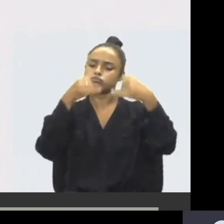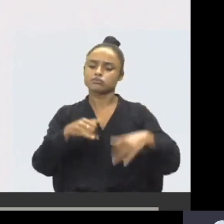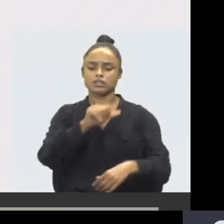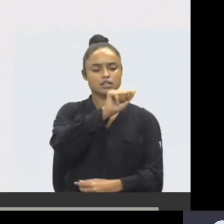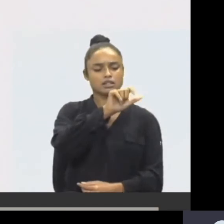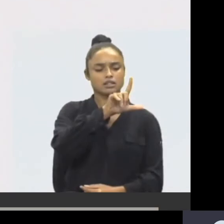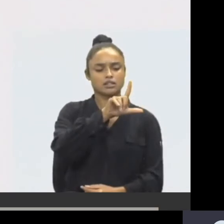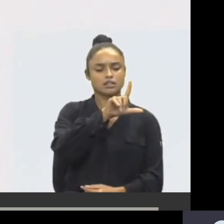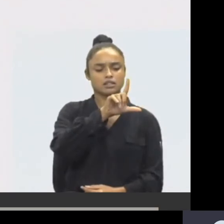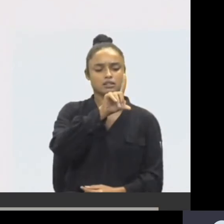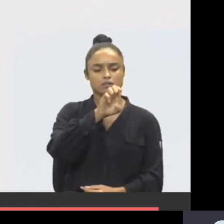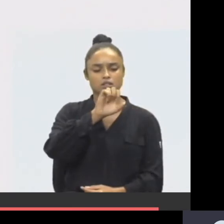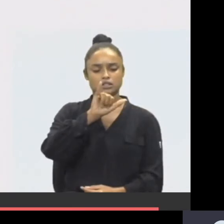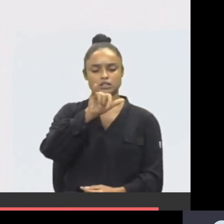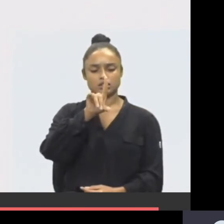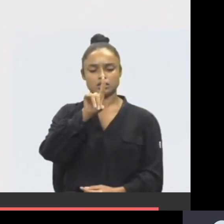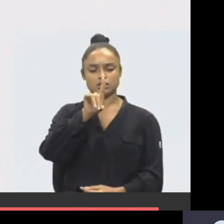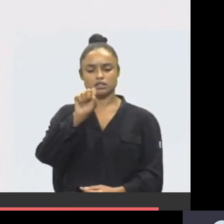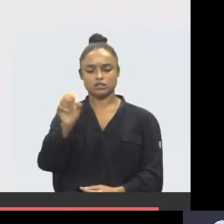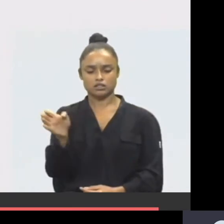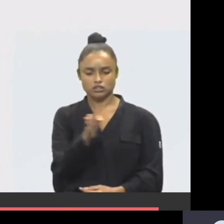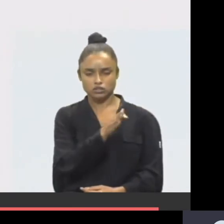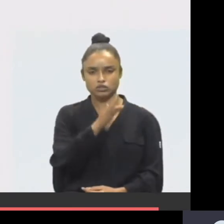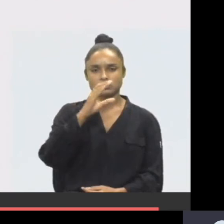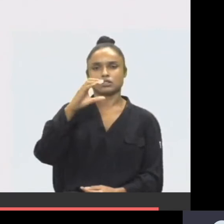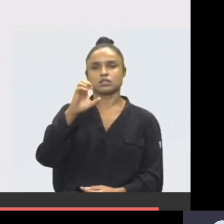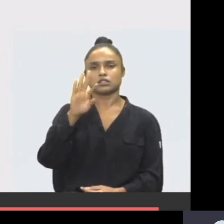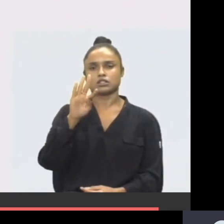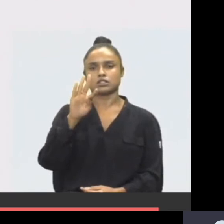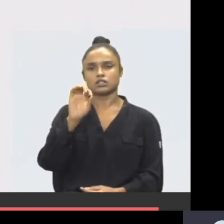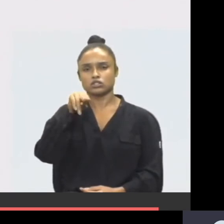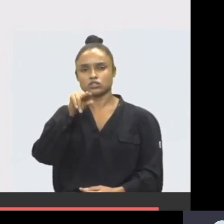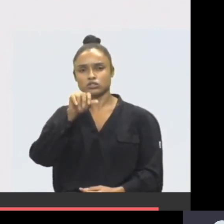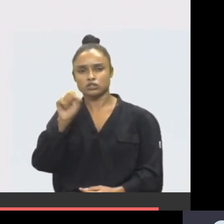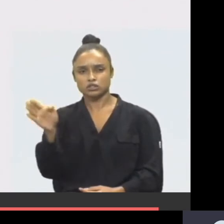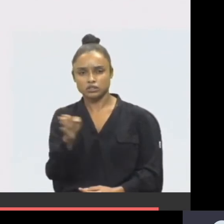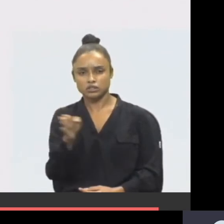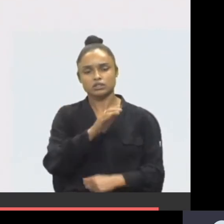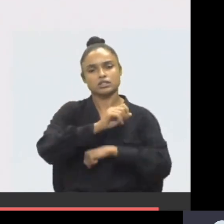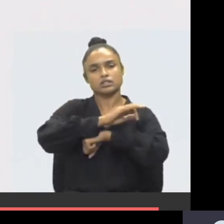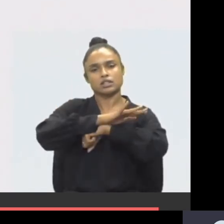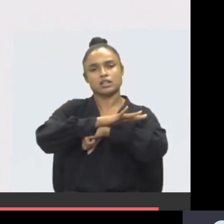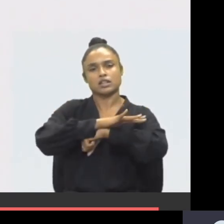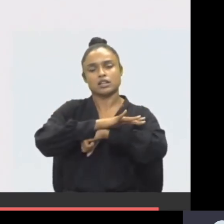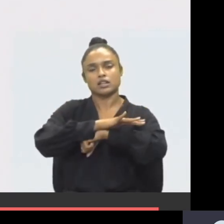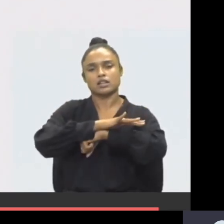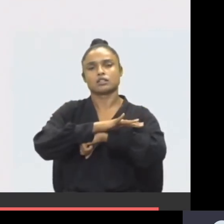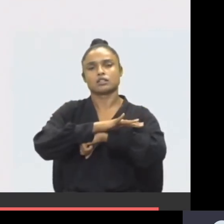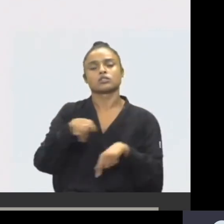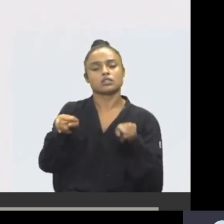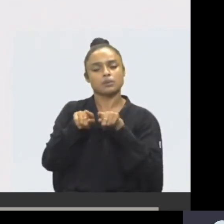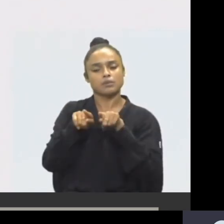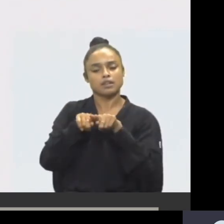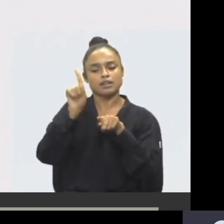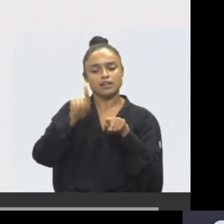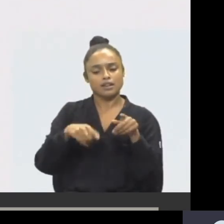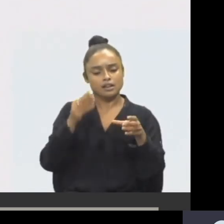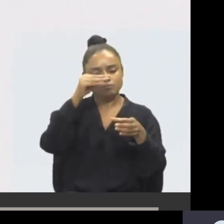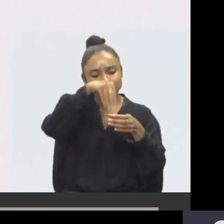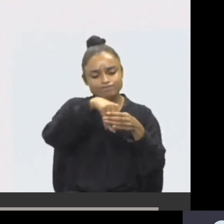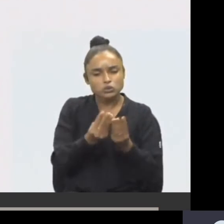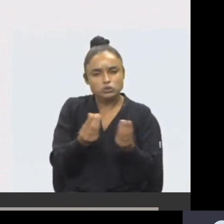aldeídos, cetonas, ácidos carboxílicos e derivados, que são funções oxigenadas. Aí você consegue então conhecer